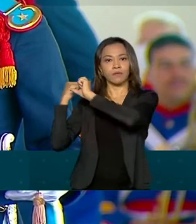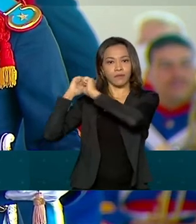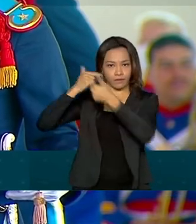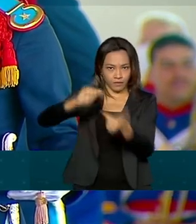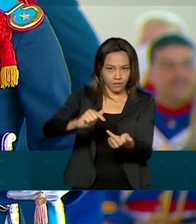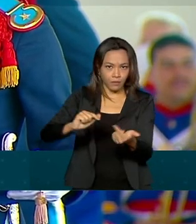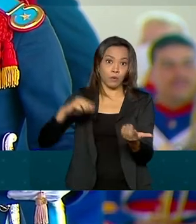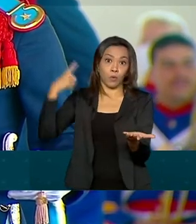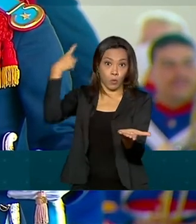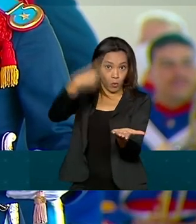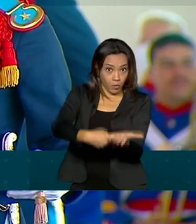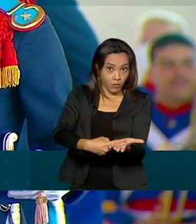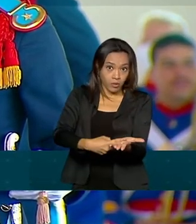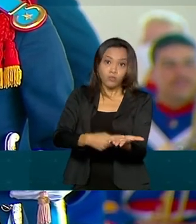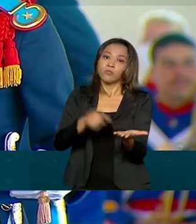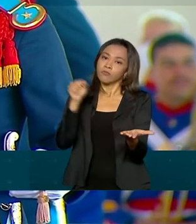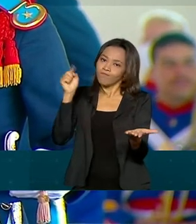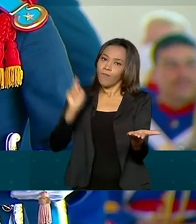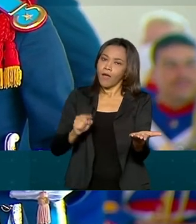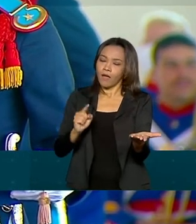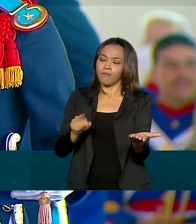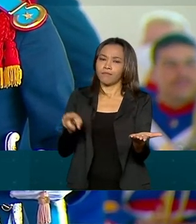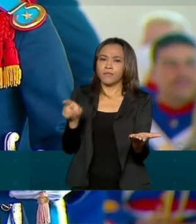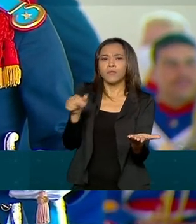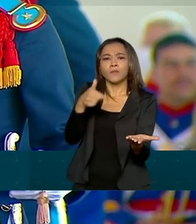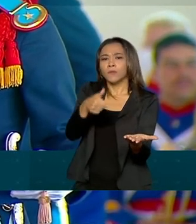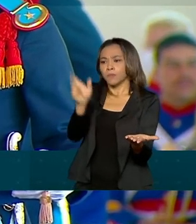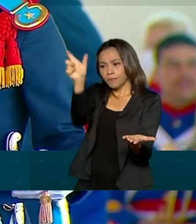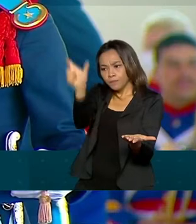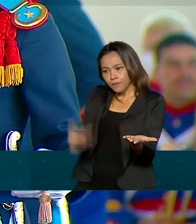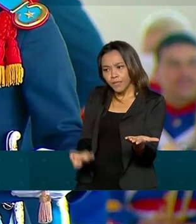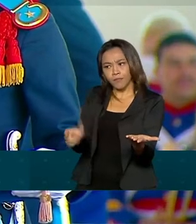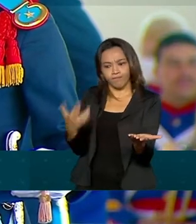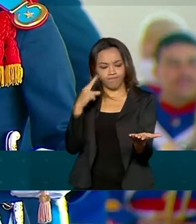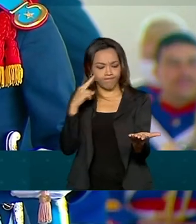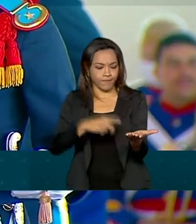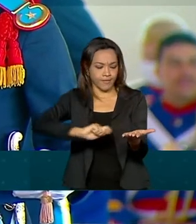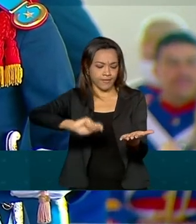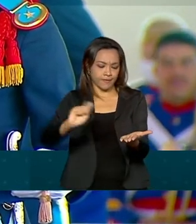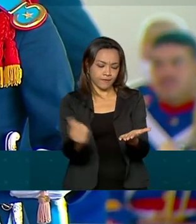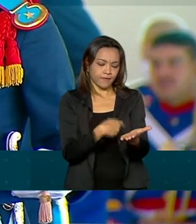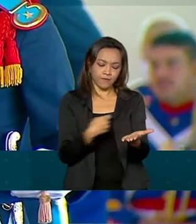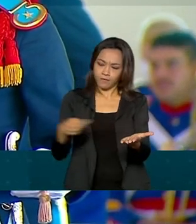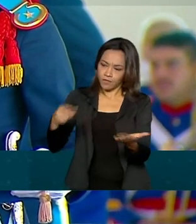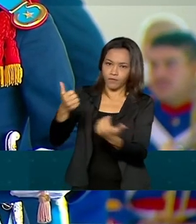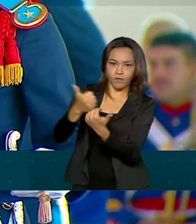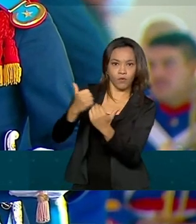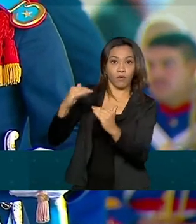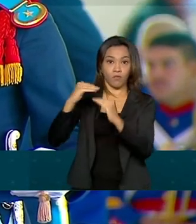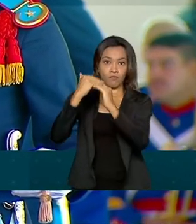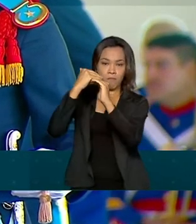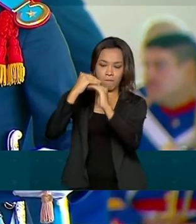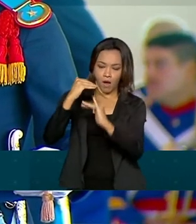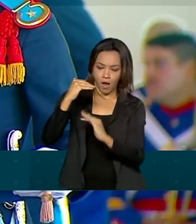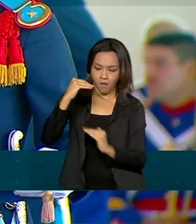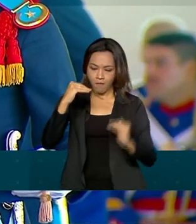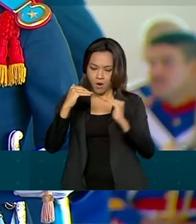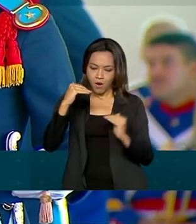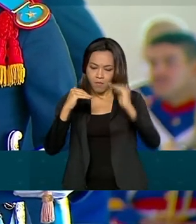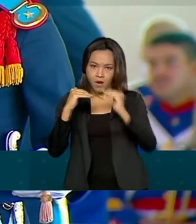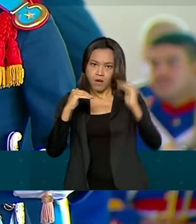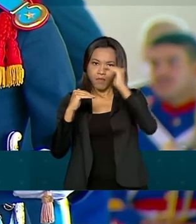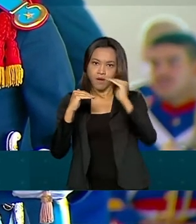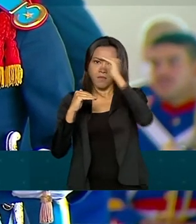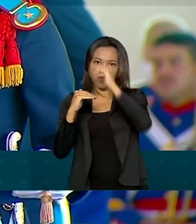compromisso e Tácito fica uma do pessoalmente pelo General e assinala a sua posição hierárquica não mais alta o